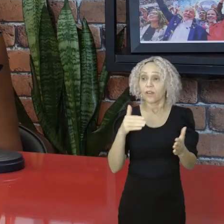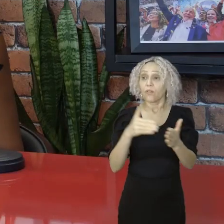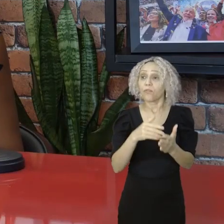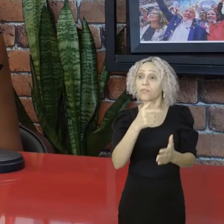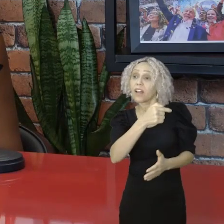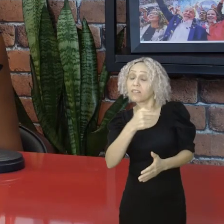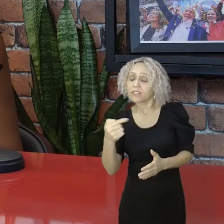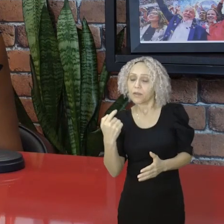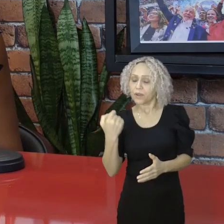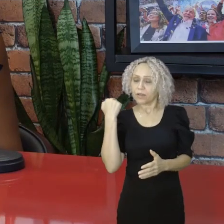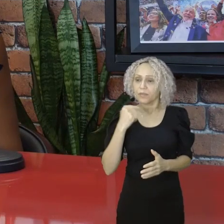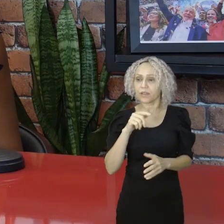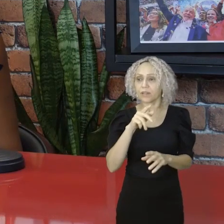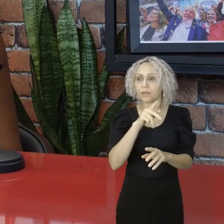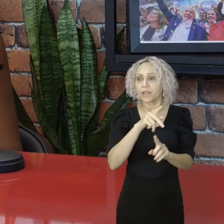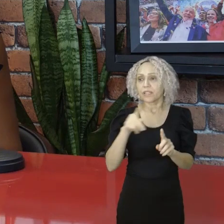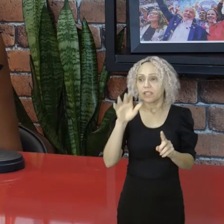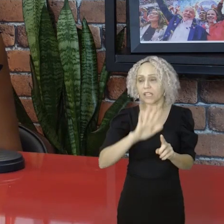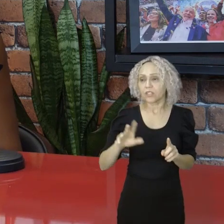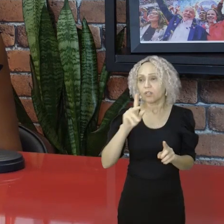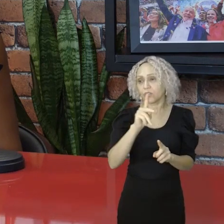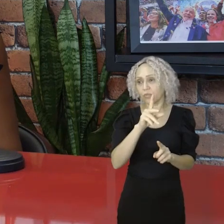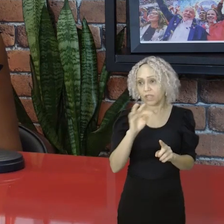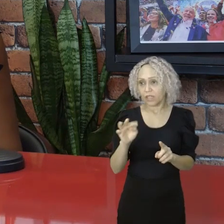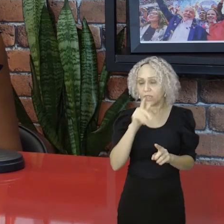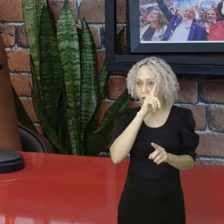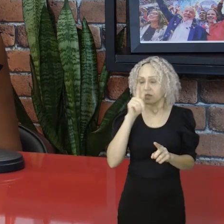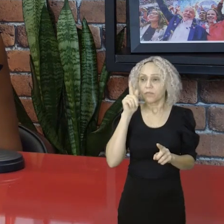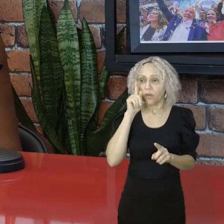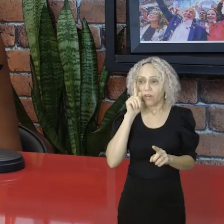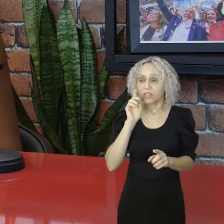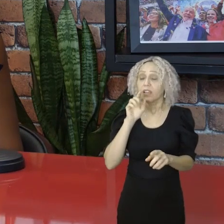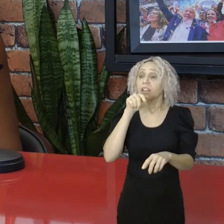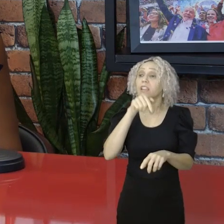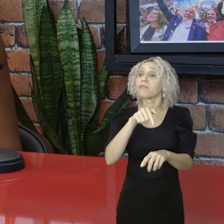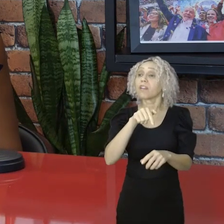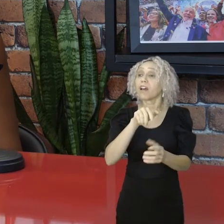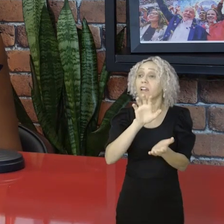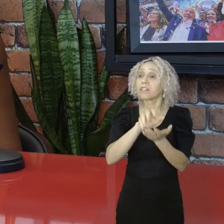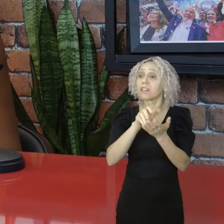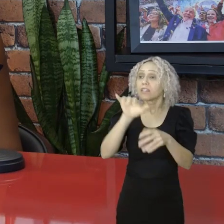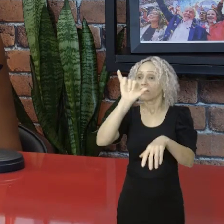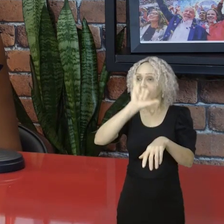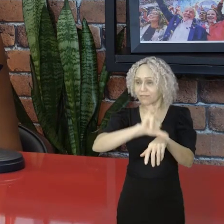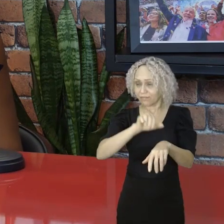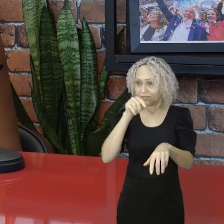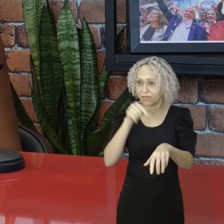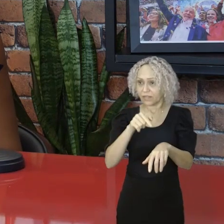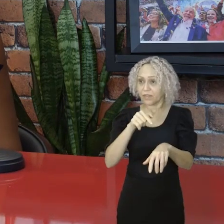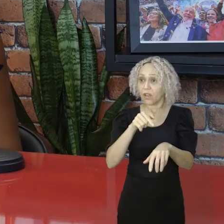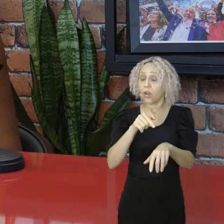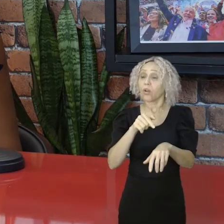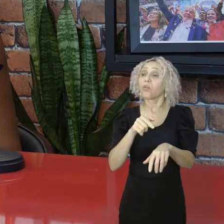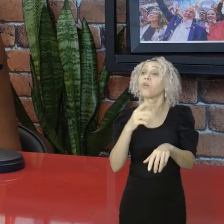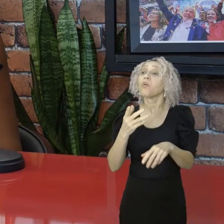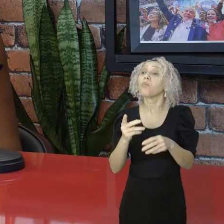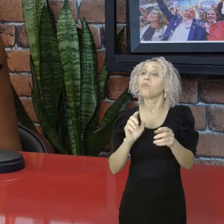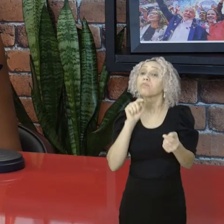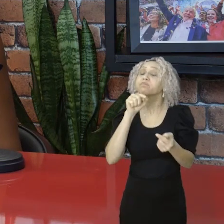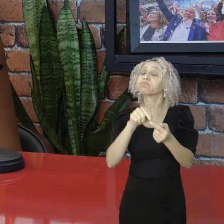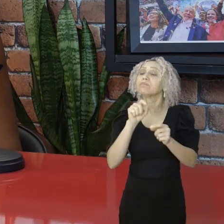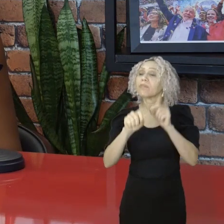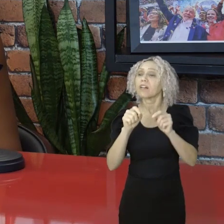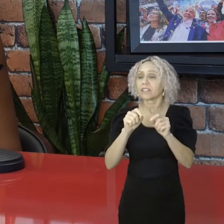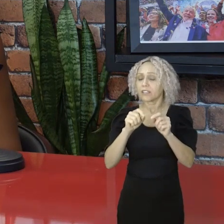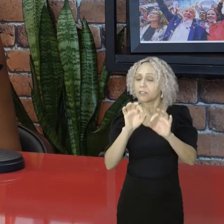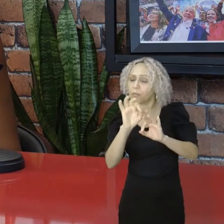No último final de semana, a presidenta nacional do PT, Gleisi Hoffmann, esteve em Recife, capital pernambucana, como parte